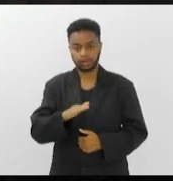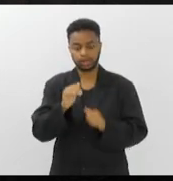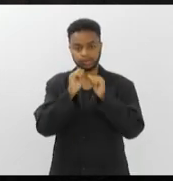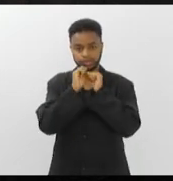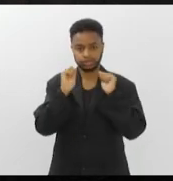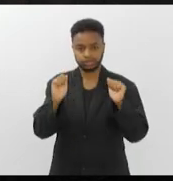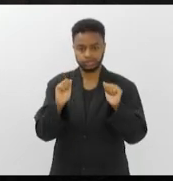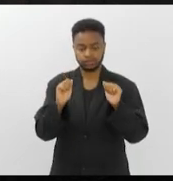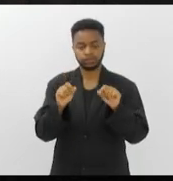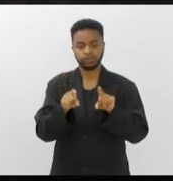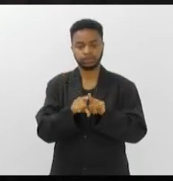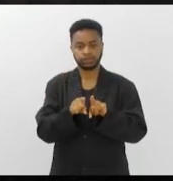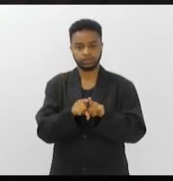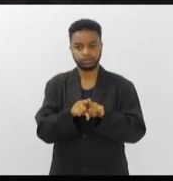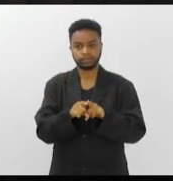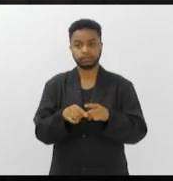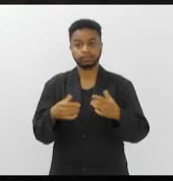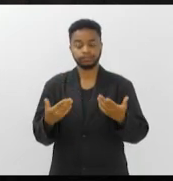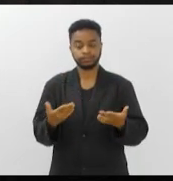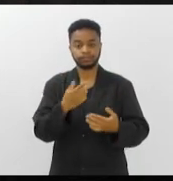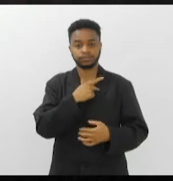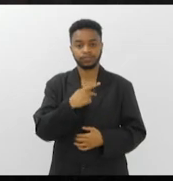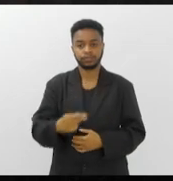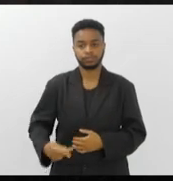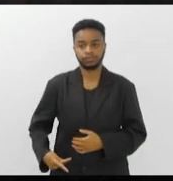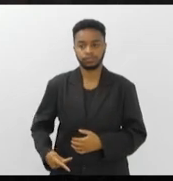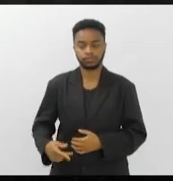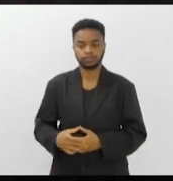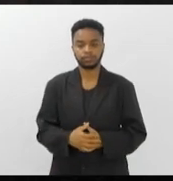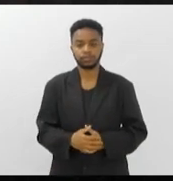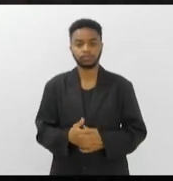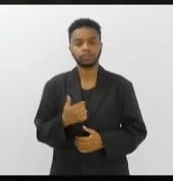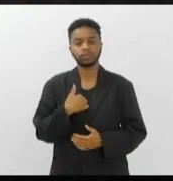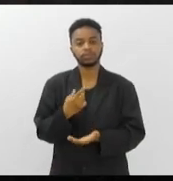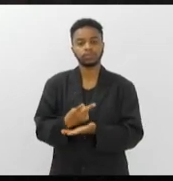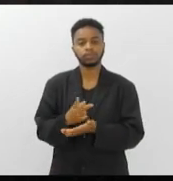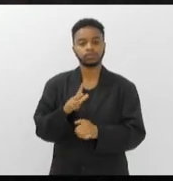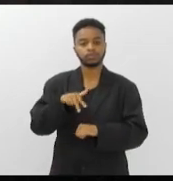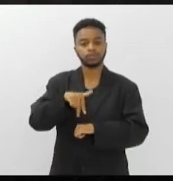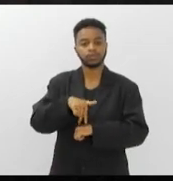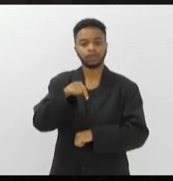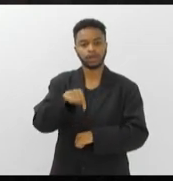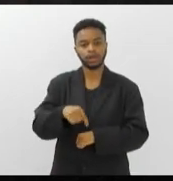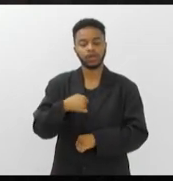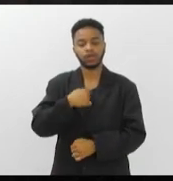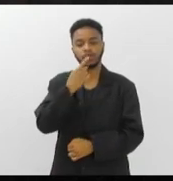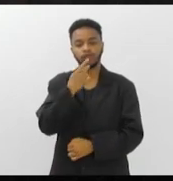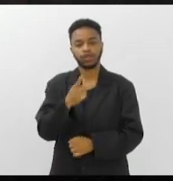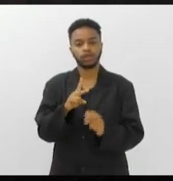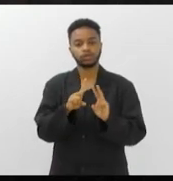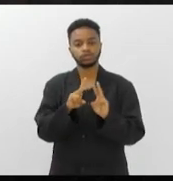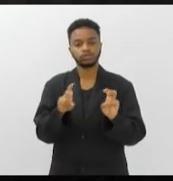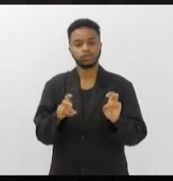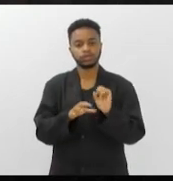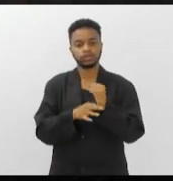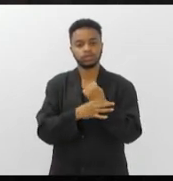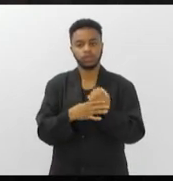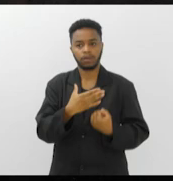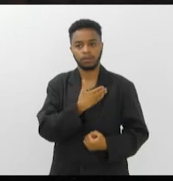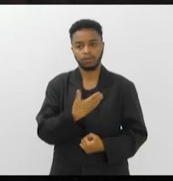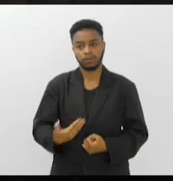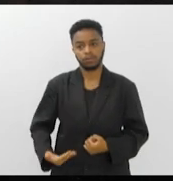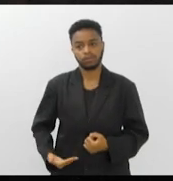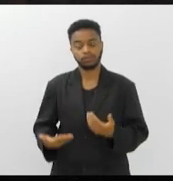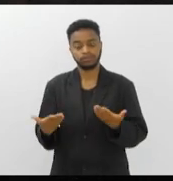assessoria. Senhor presidente, toda vez que eu uso a tribuna aqui, muitas vezes, para falar de segurança pública, a gente